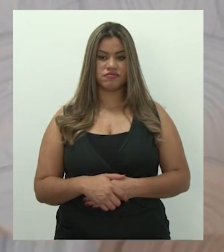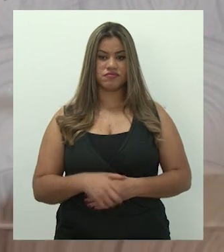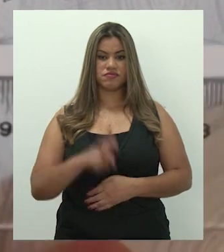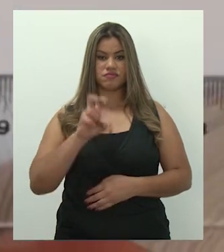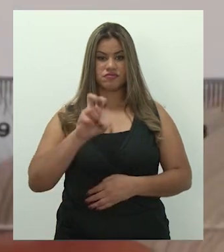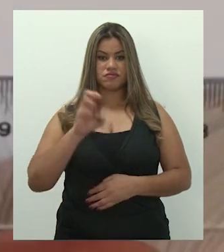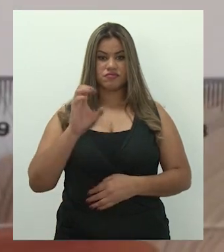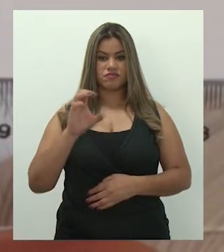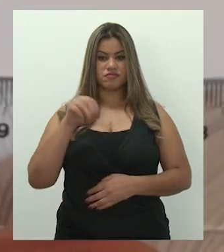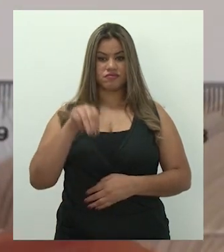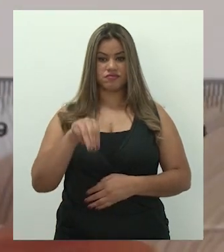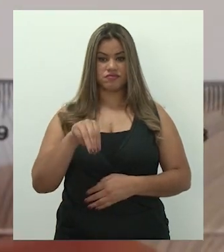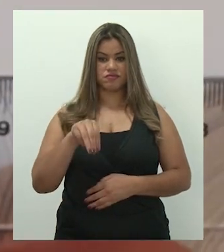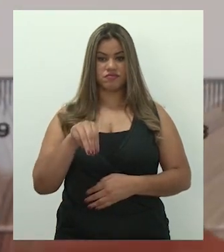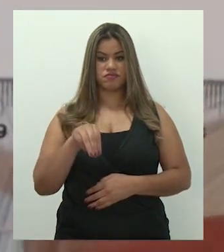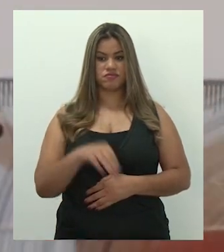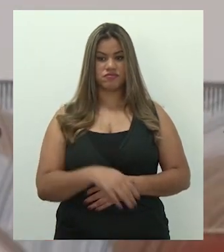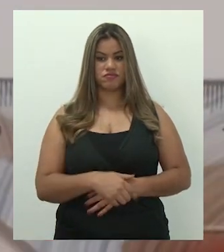5 centímetros.